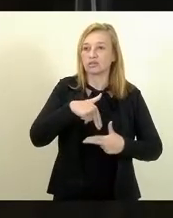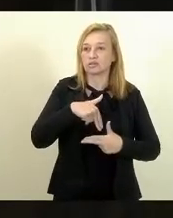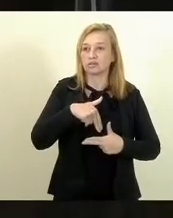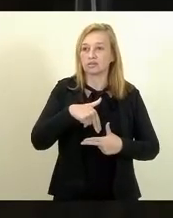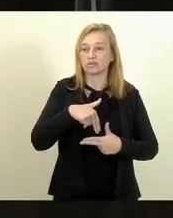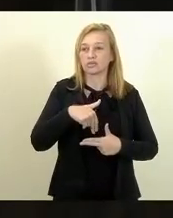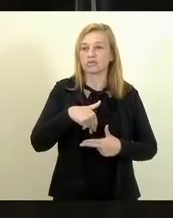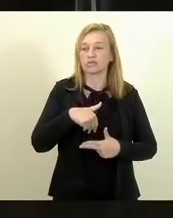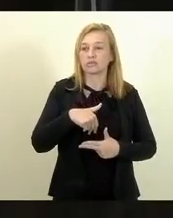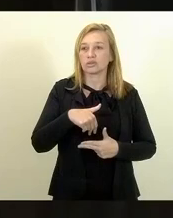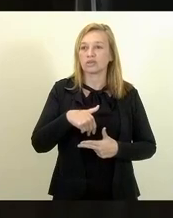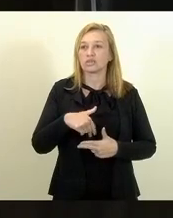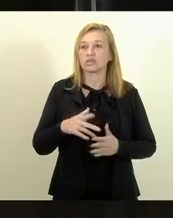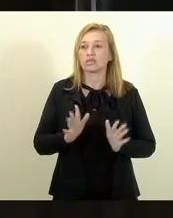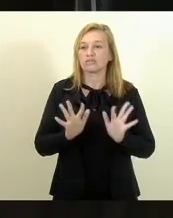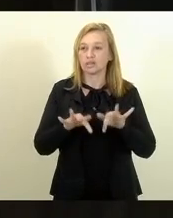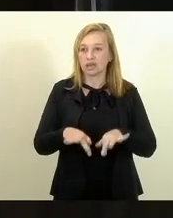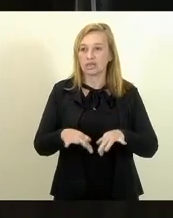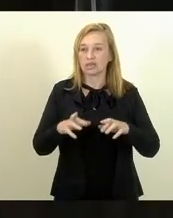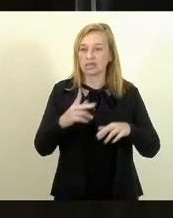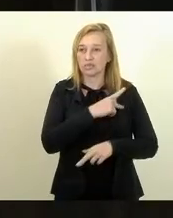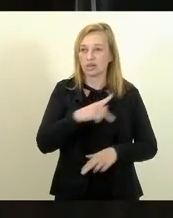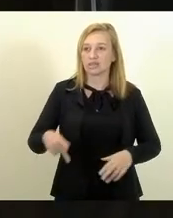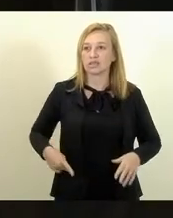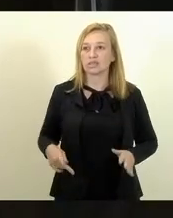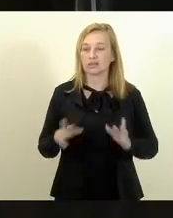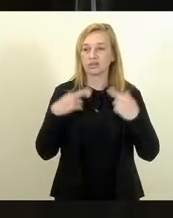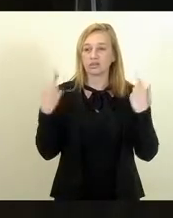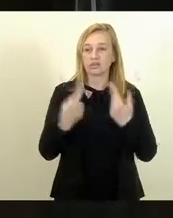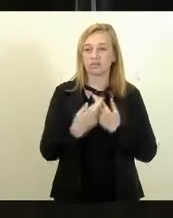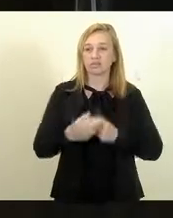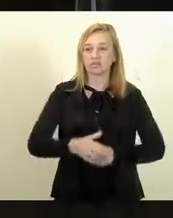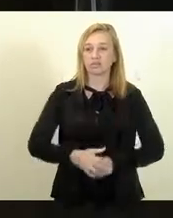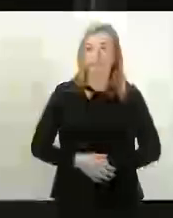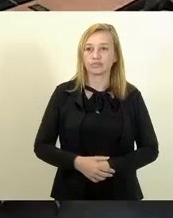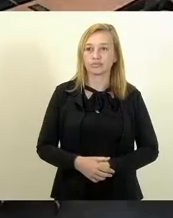havendo mais oradores inscritos, a presidência declara encerrada essa sessão.